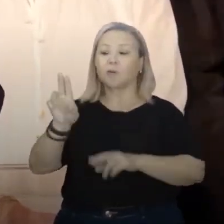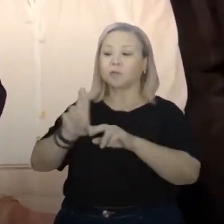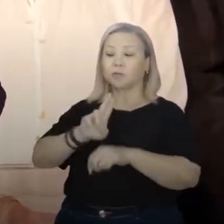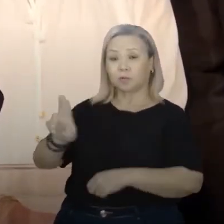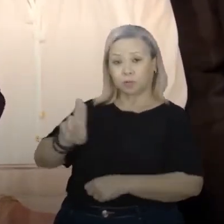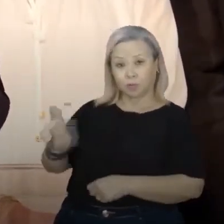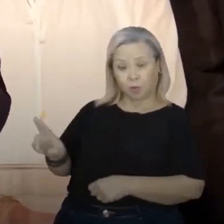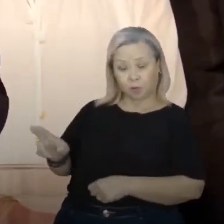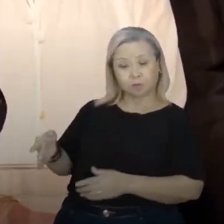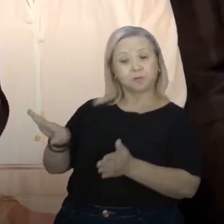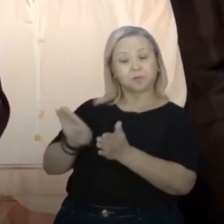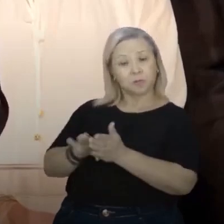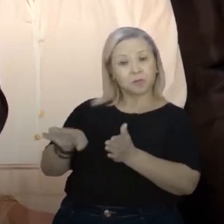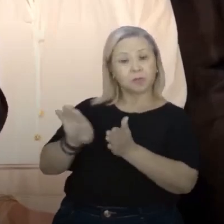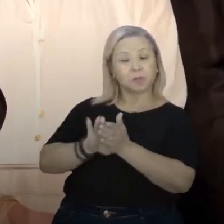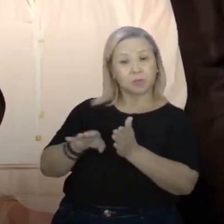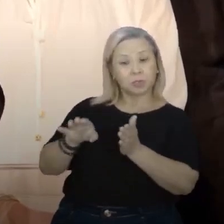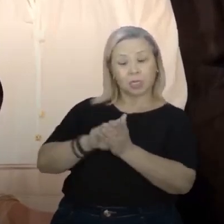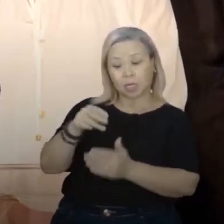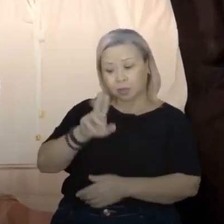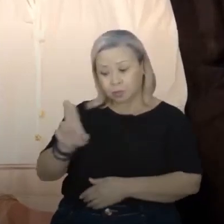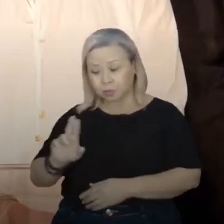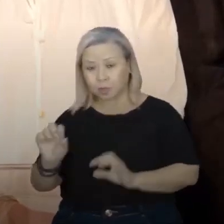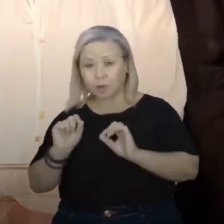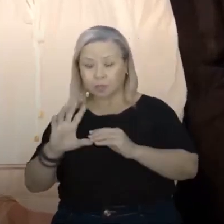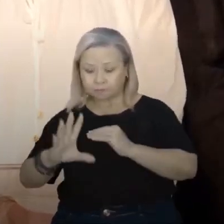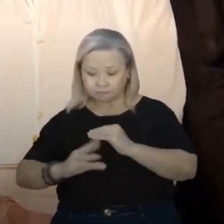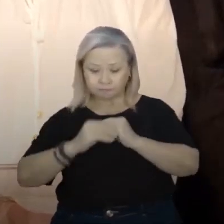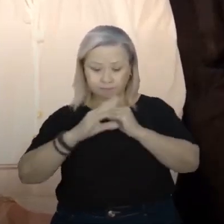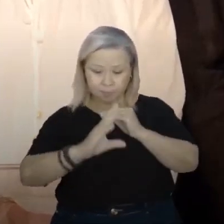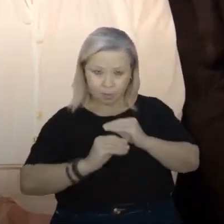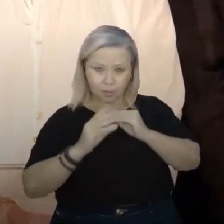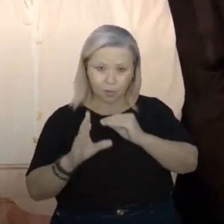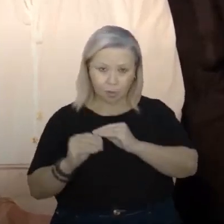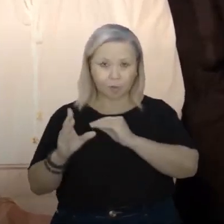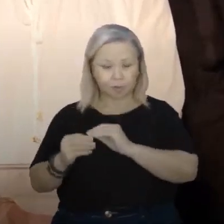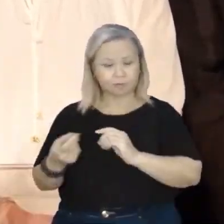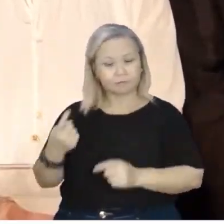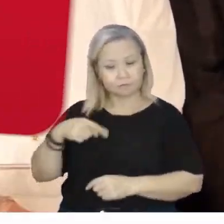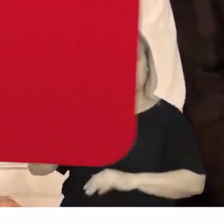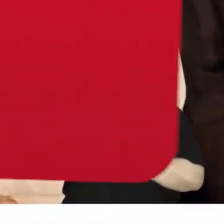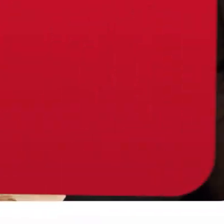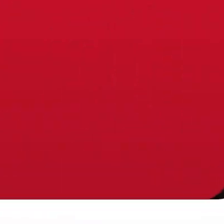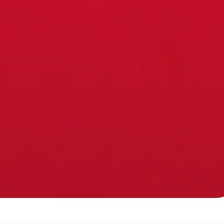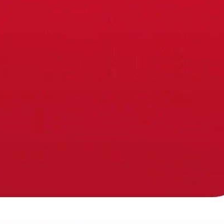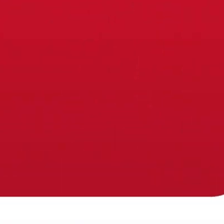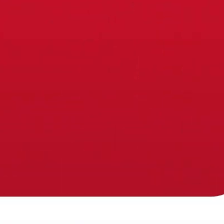que forem chegando esses nomes, a gente vai incorporando e vai anunciando.